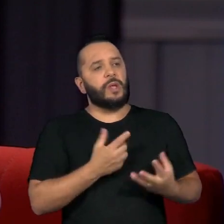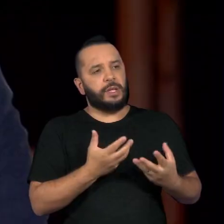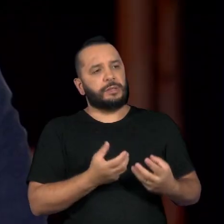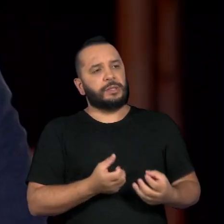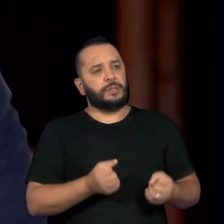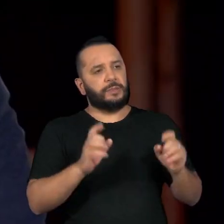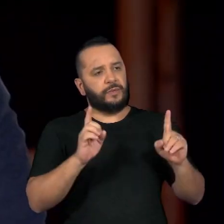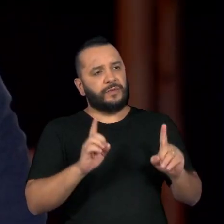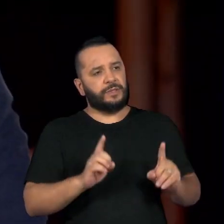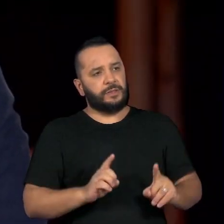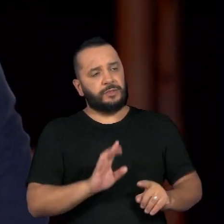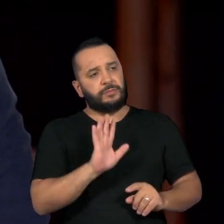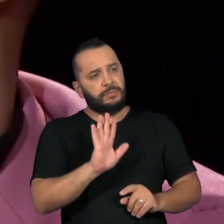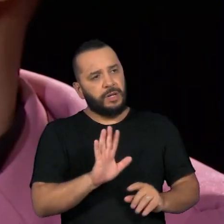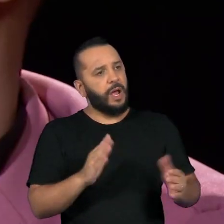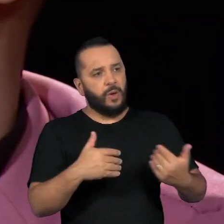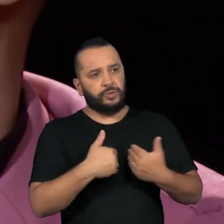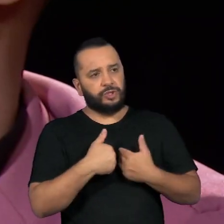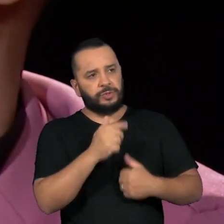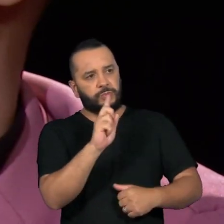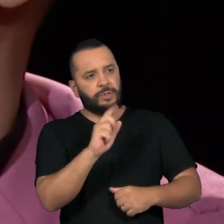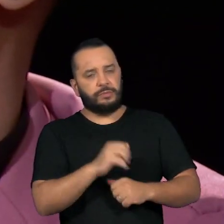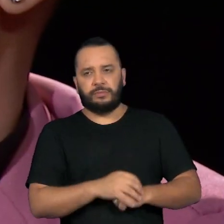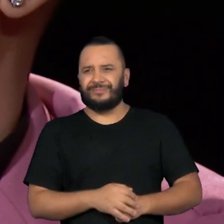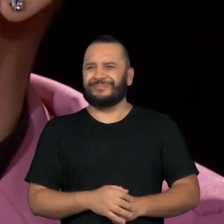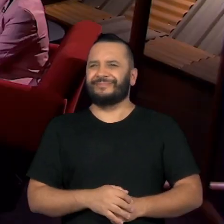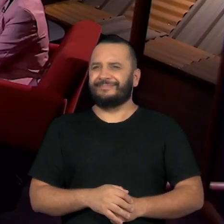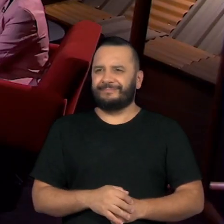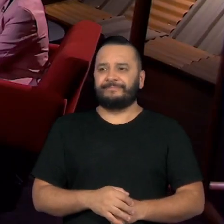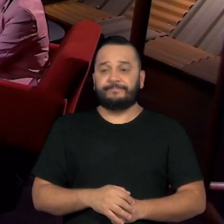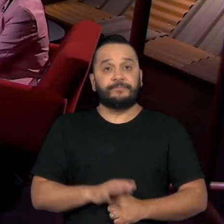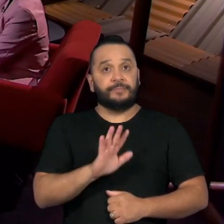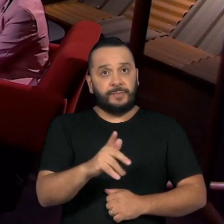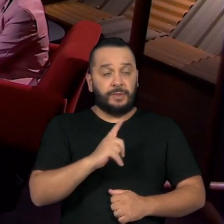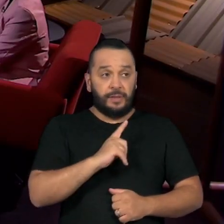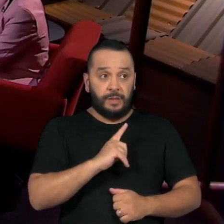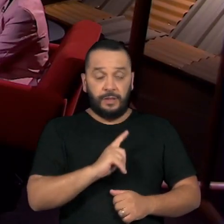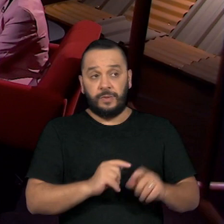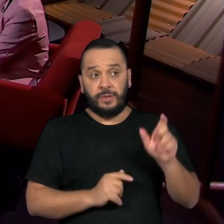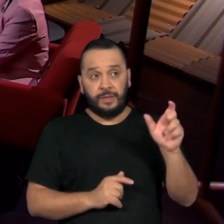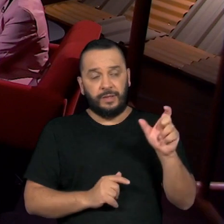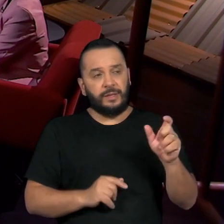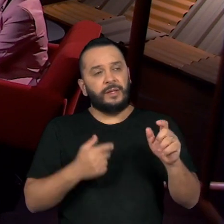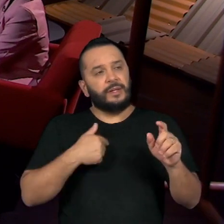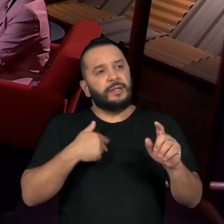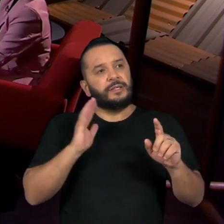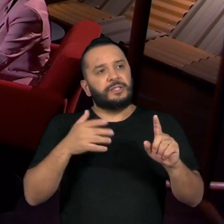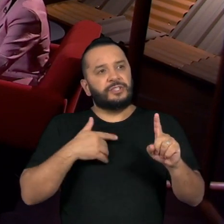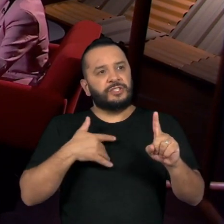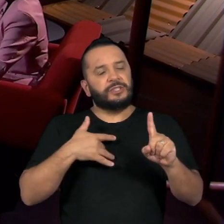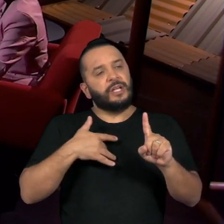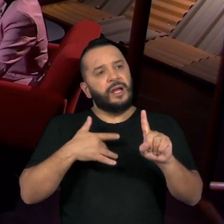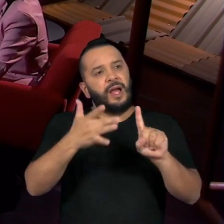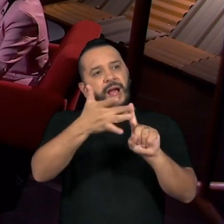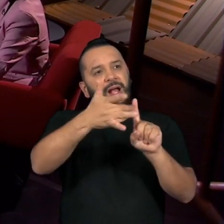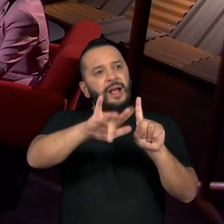lista. É isso que a gente ouve. E tem uma palavrinha nova para traduzir que é capacitismo. Ah, sim. O que é? O que quer